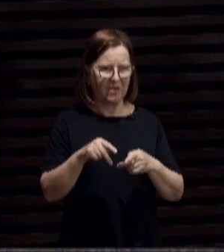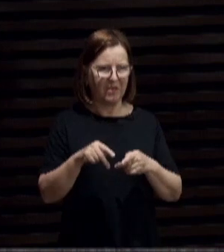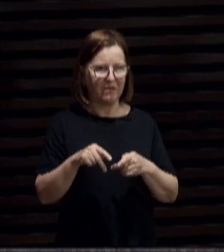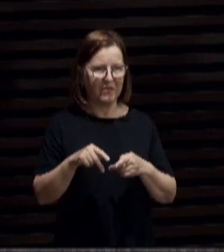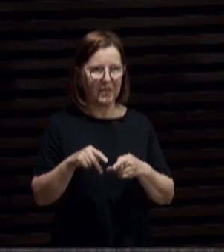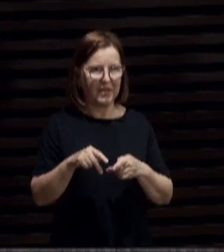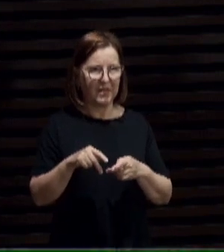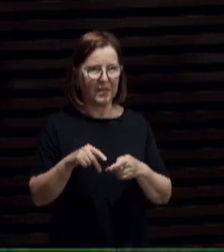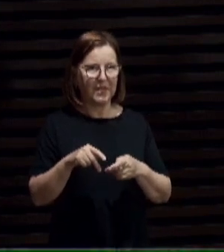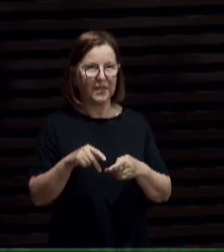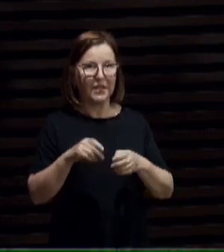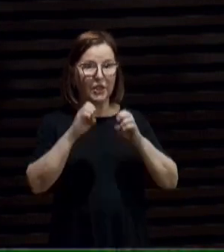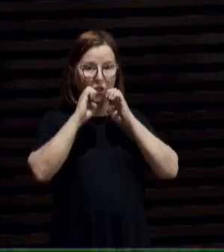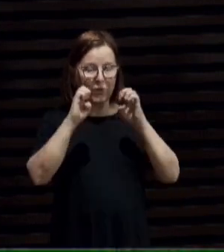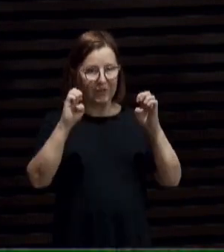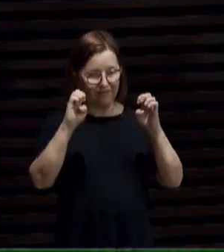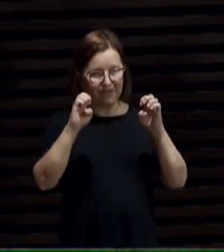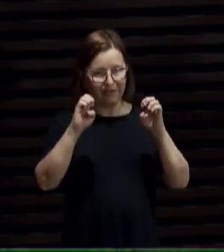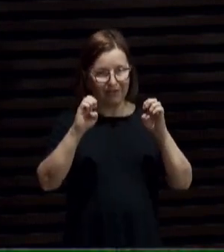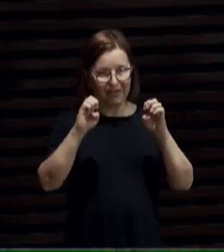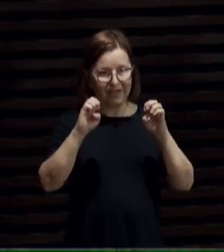seria espalhada. Essa é uma outra ideia.